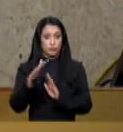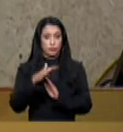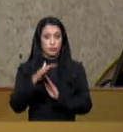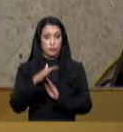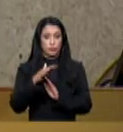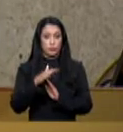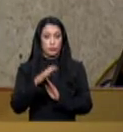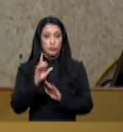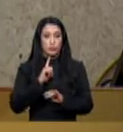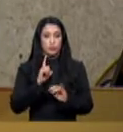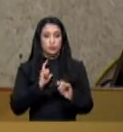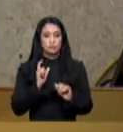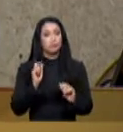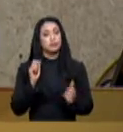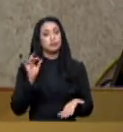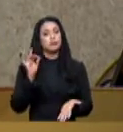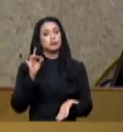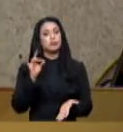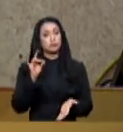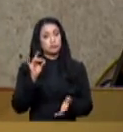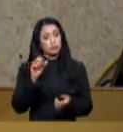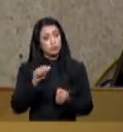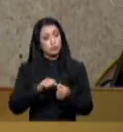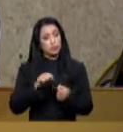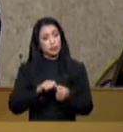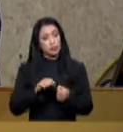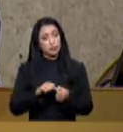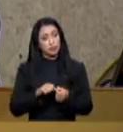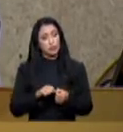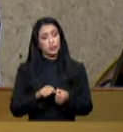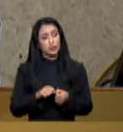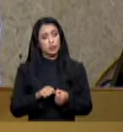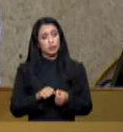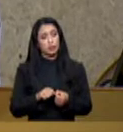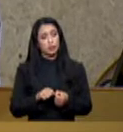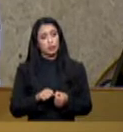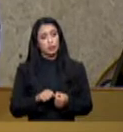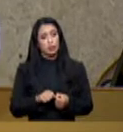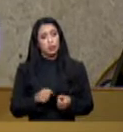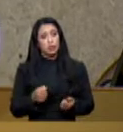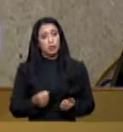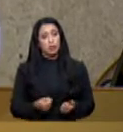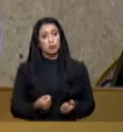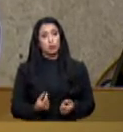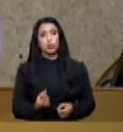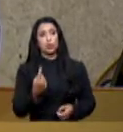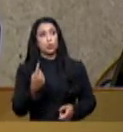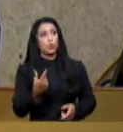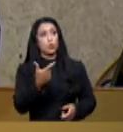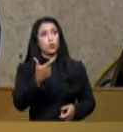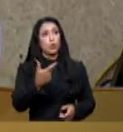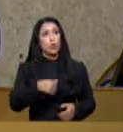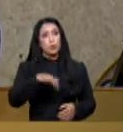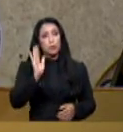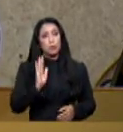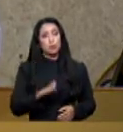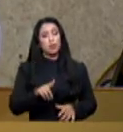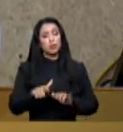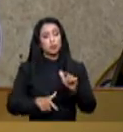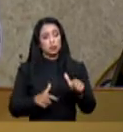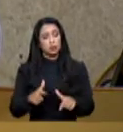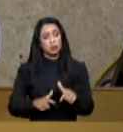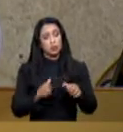limitam à viabilidade da execução, à viabilidade, à faculdade da execução de um ou mais serviços públicos de saneamento